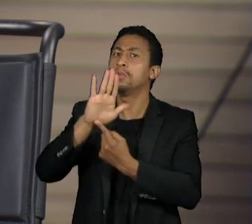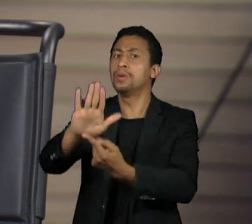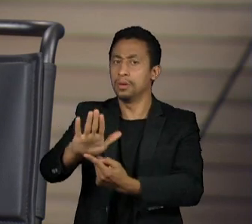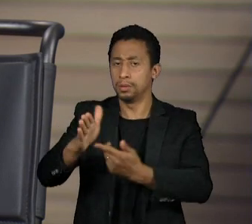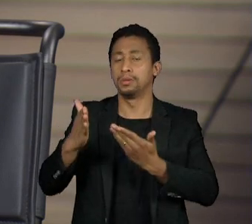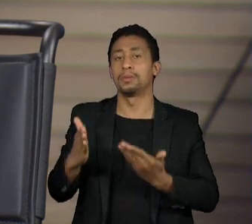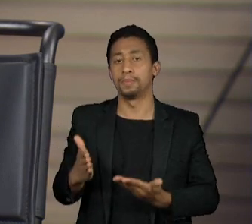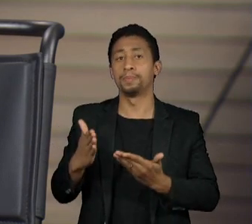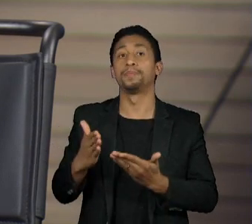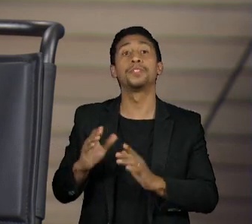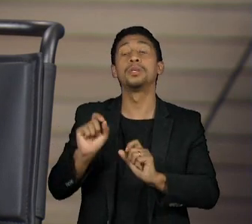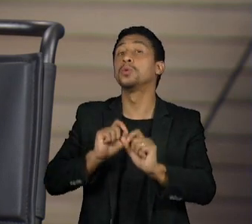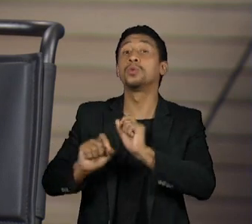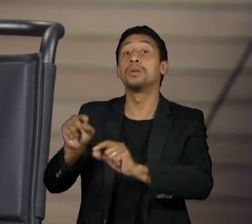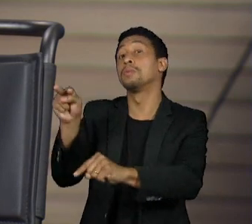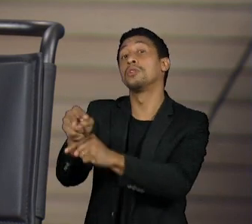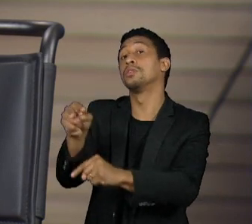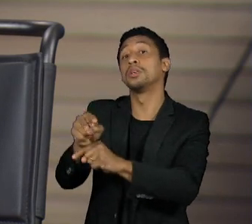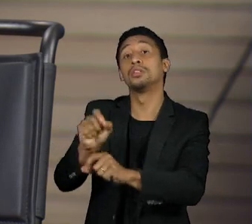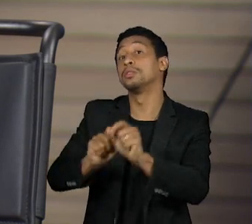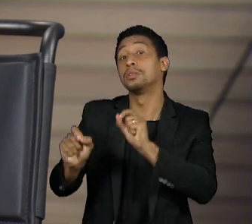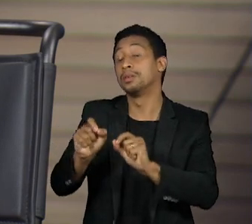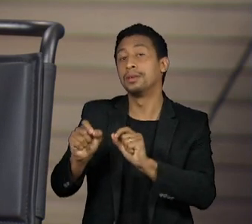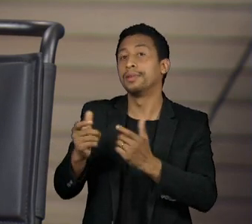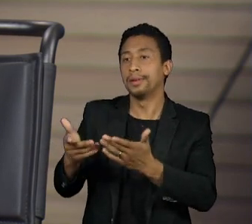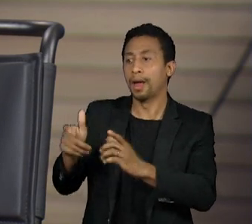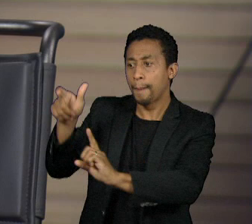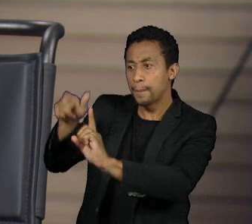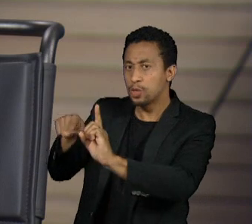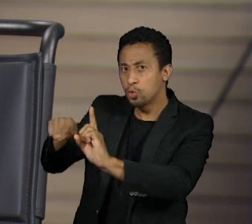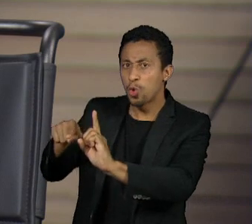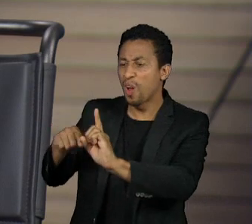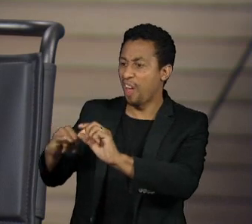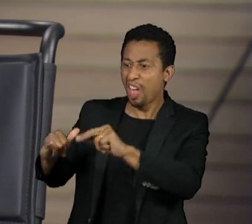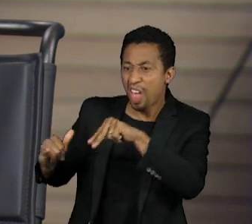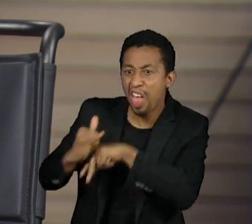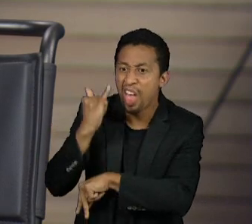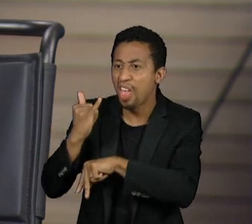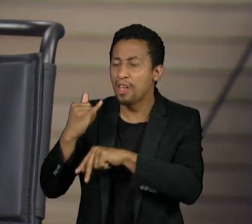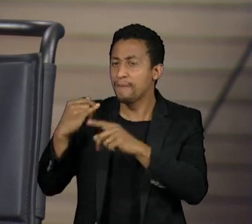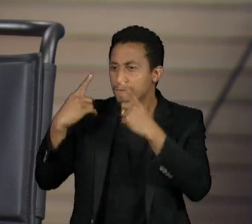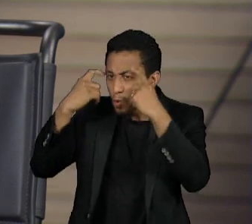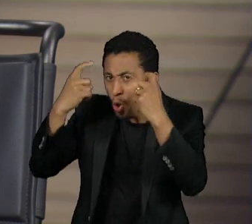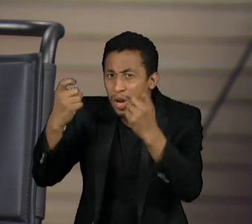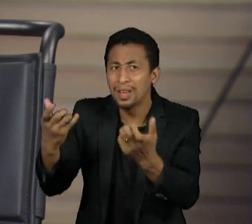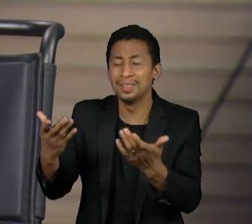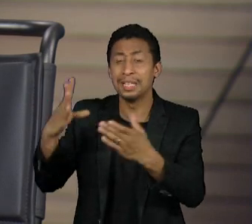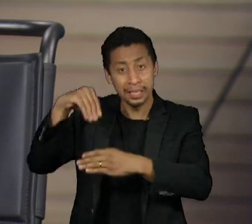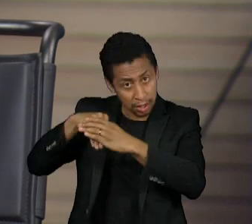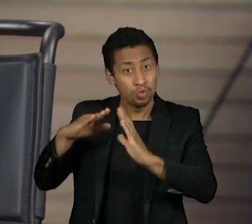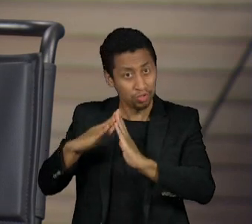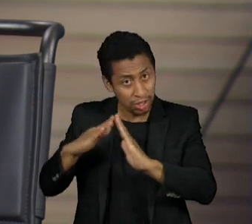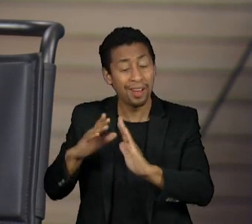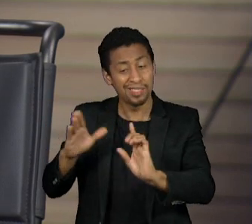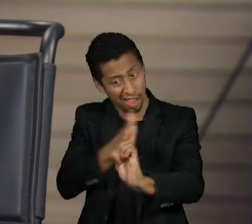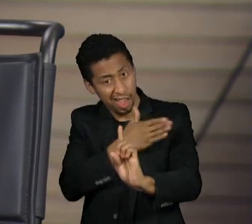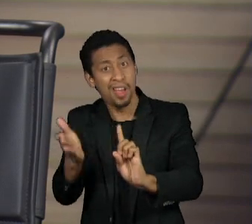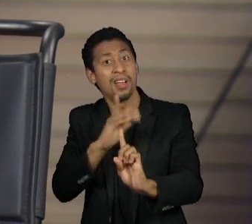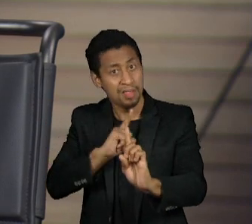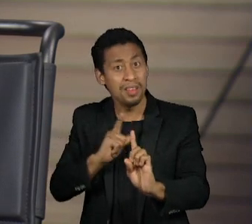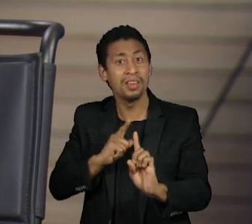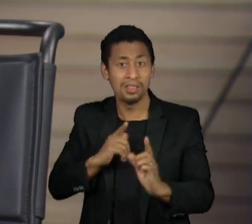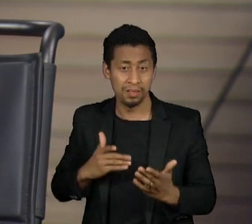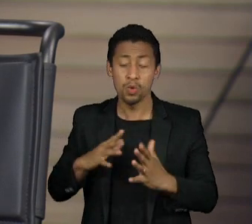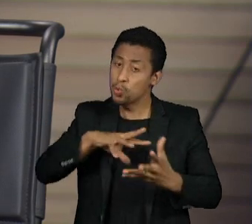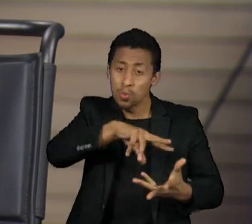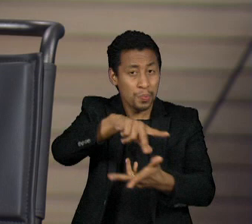e quando quem protege é a pessoa que violenta. Então a violência dentro das casas também é uma constante no mundo inteiro. Então o que eu